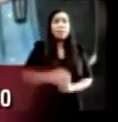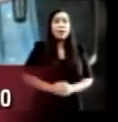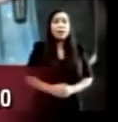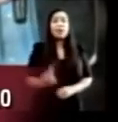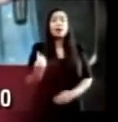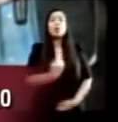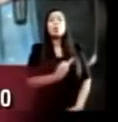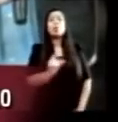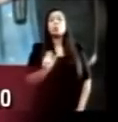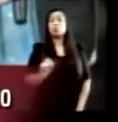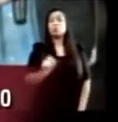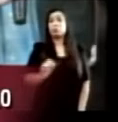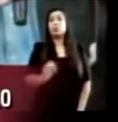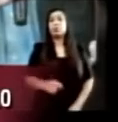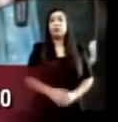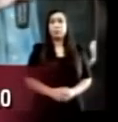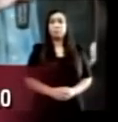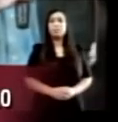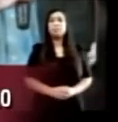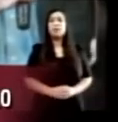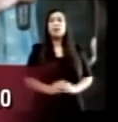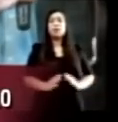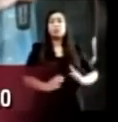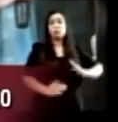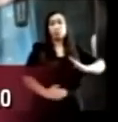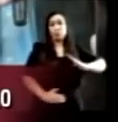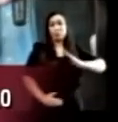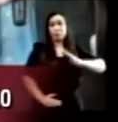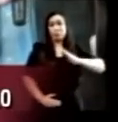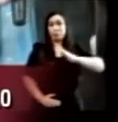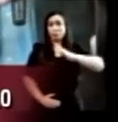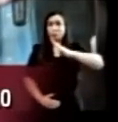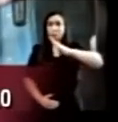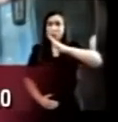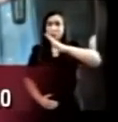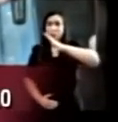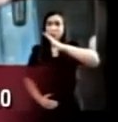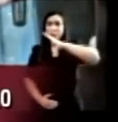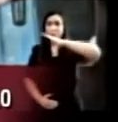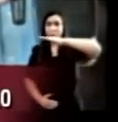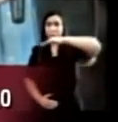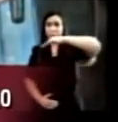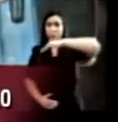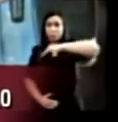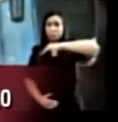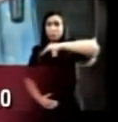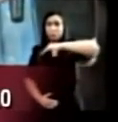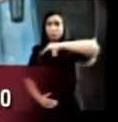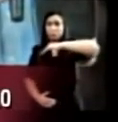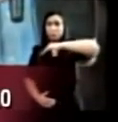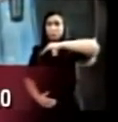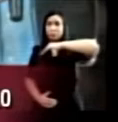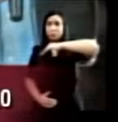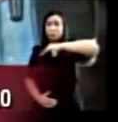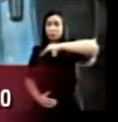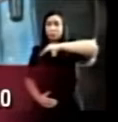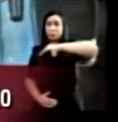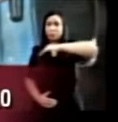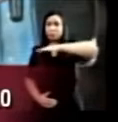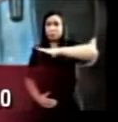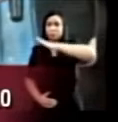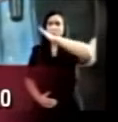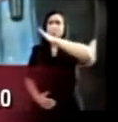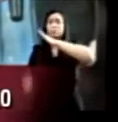nós estamos numa ascendente de casos, de positividade dos